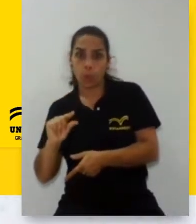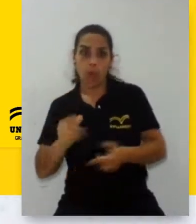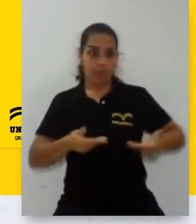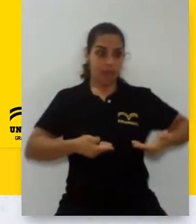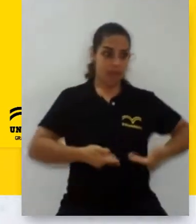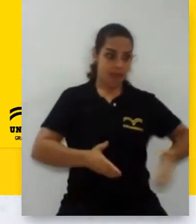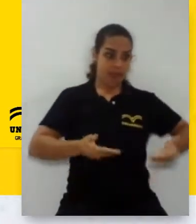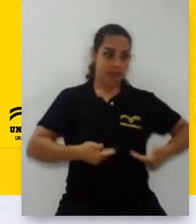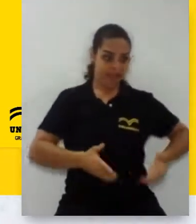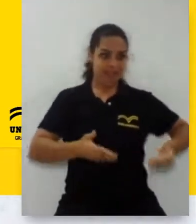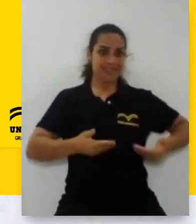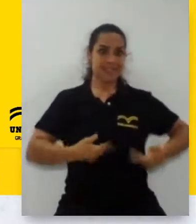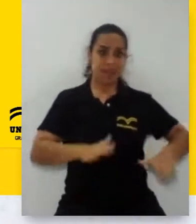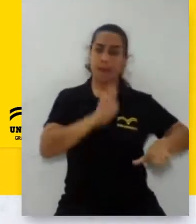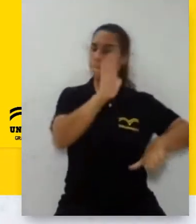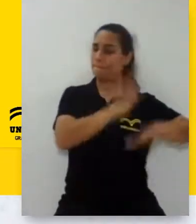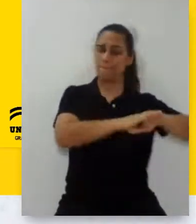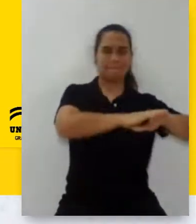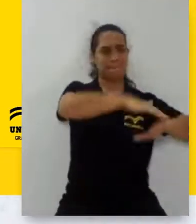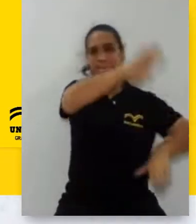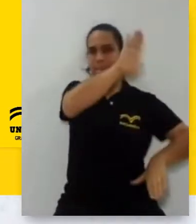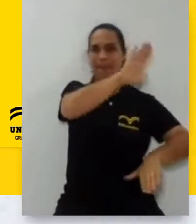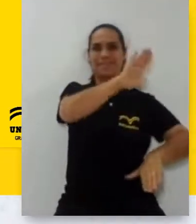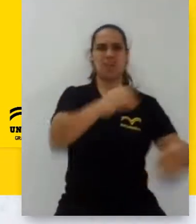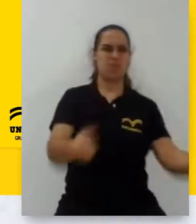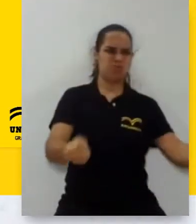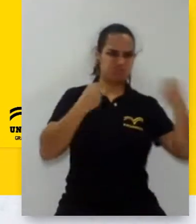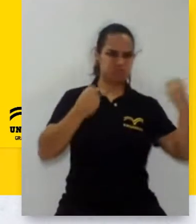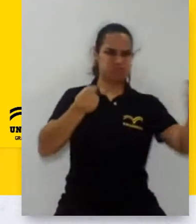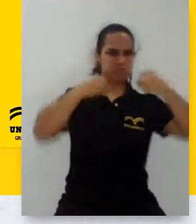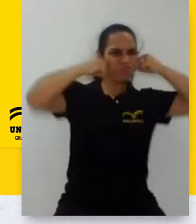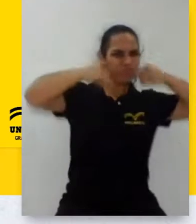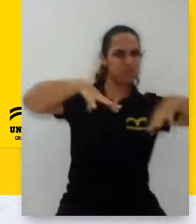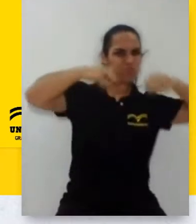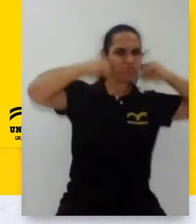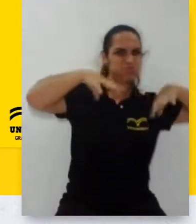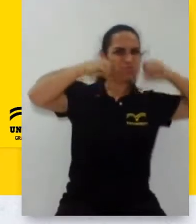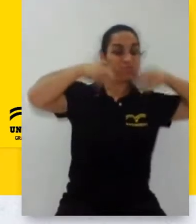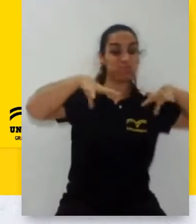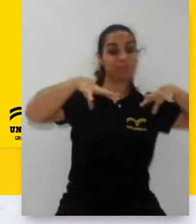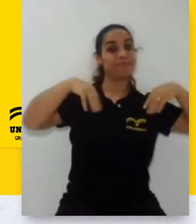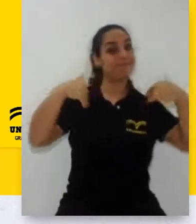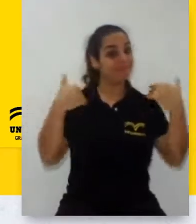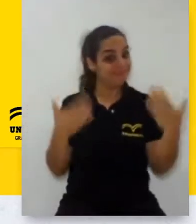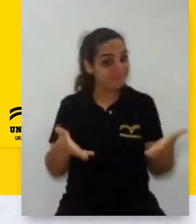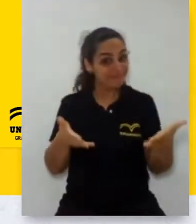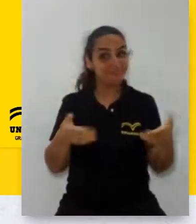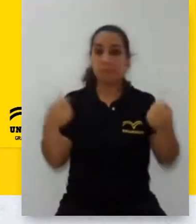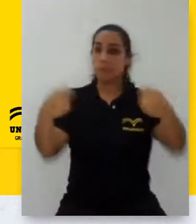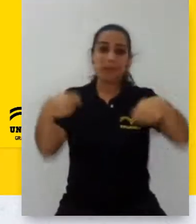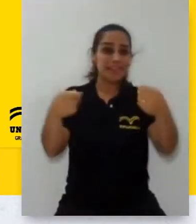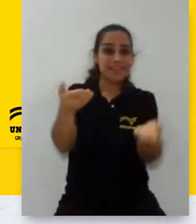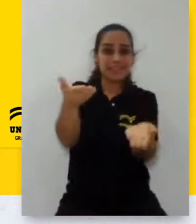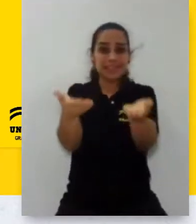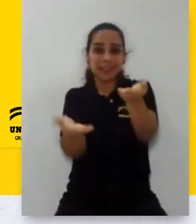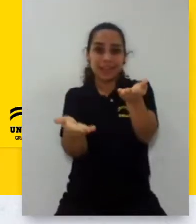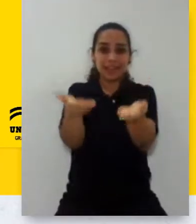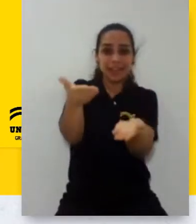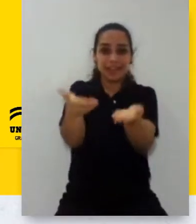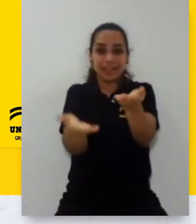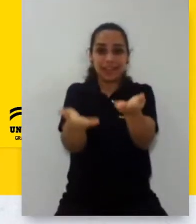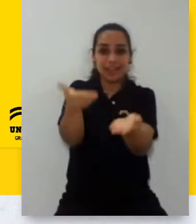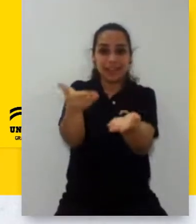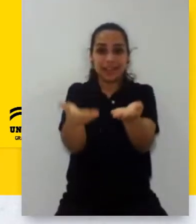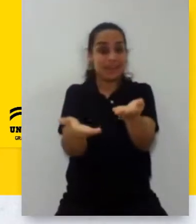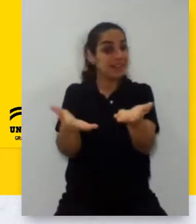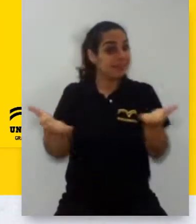ingerindo 2.000, você tem que gastar 2.000, 2.500 ou mais. Ou seja, se você quer mudar a composição corporal e mudança